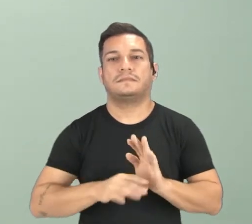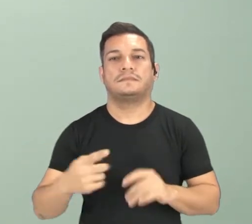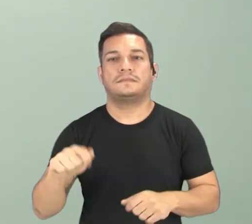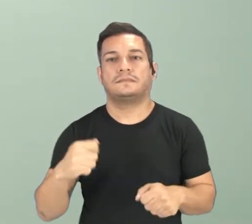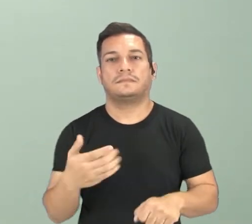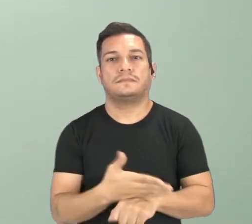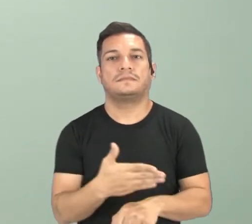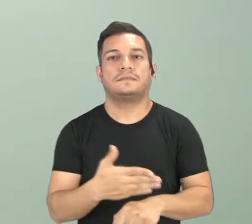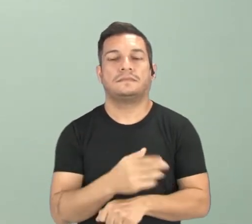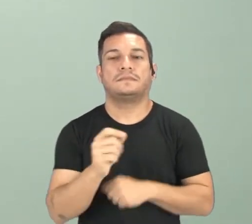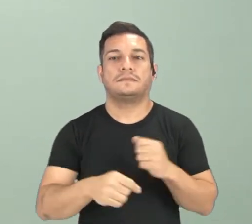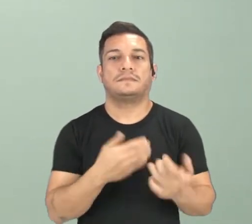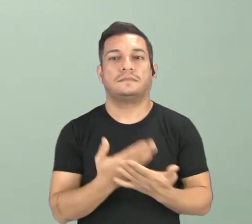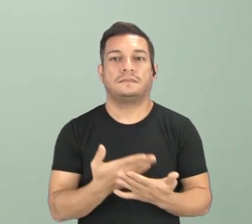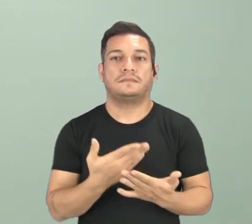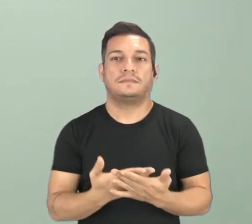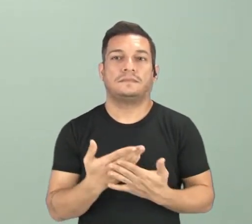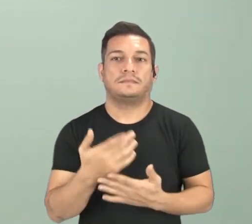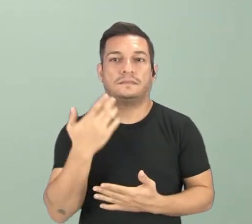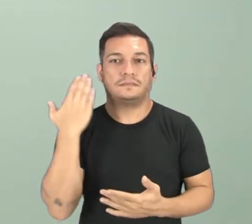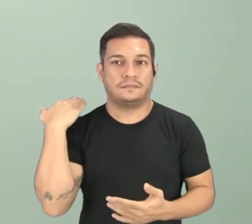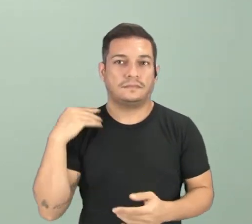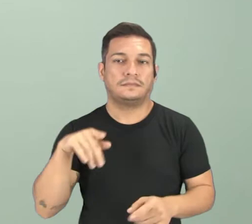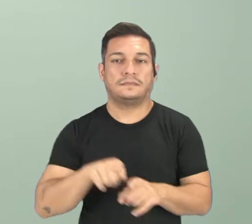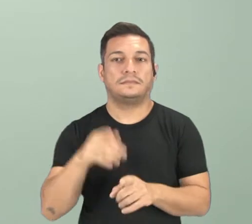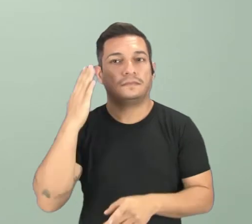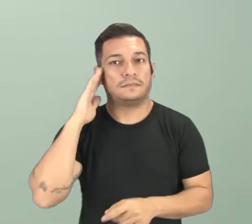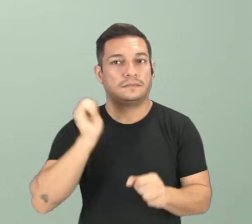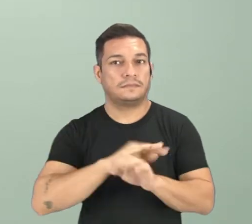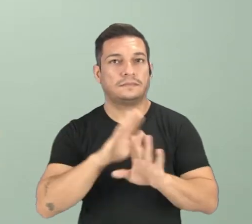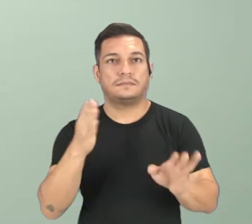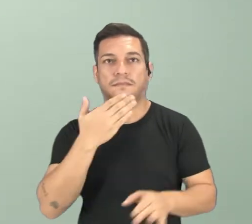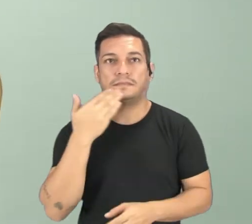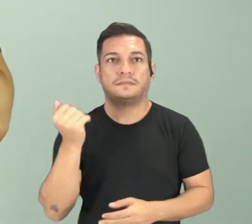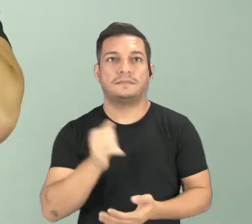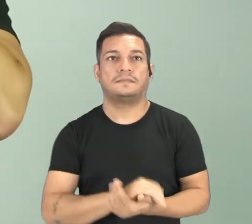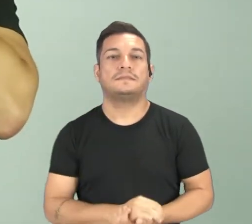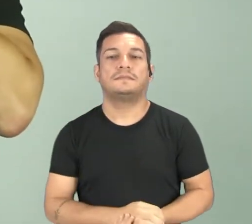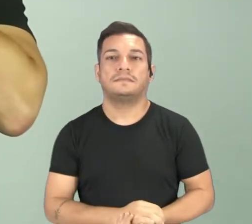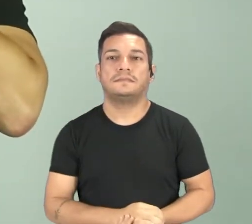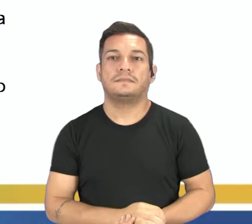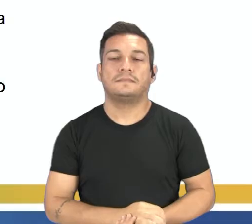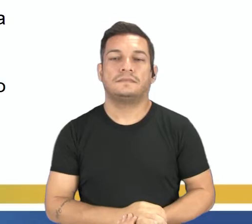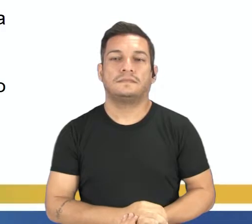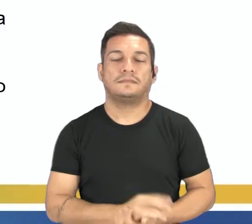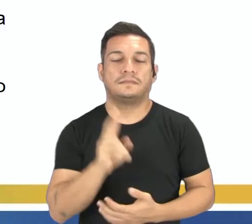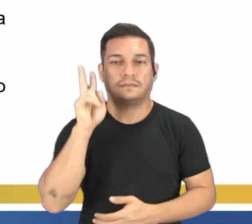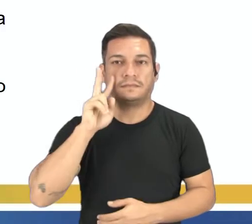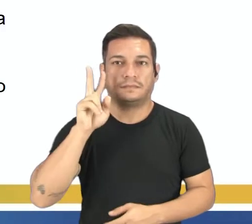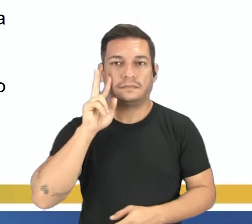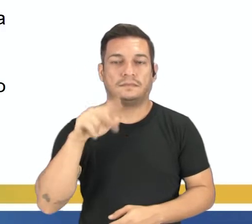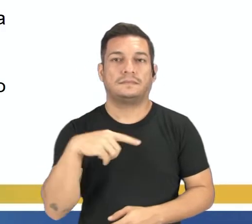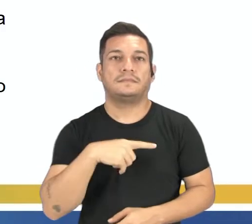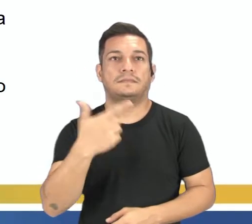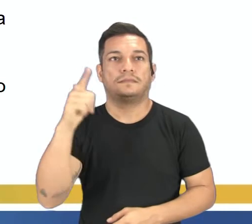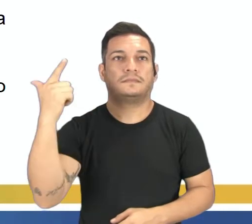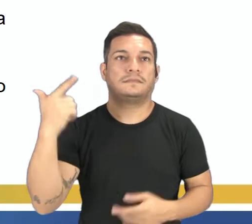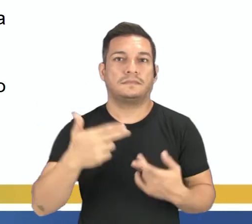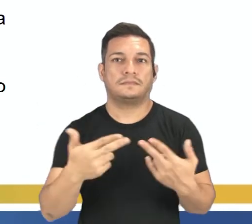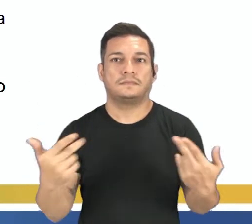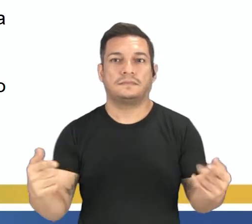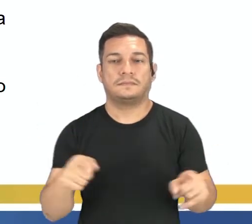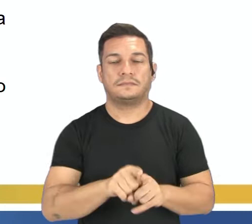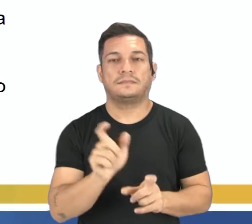pode acessar nossas aulas passadas e compreender melhor. Lembrando que a gente tem outras coisas,